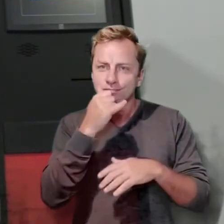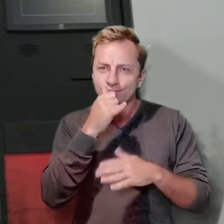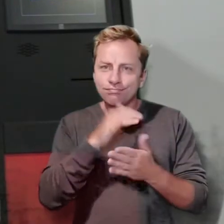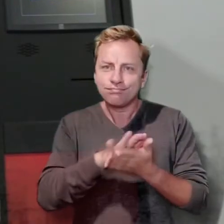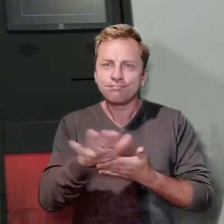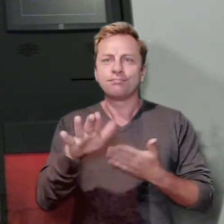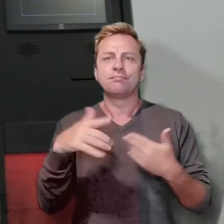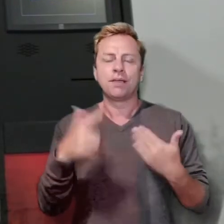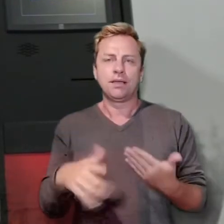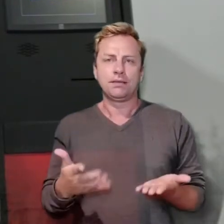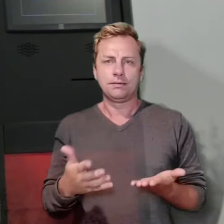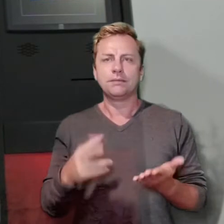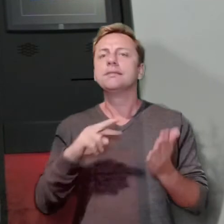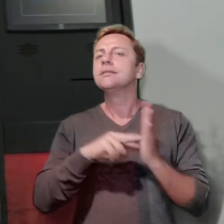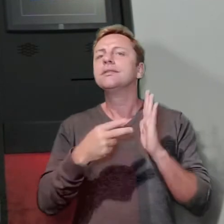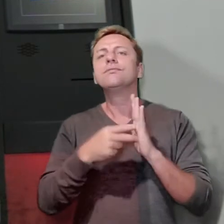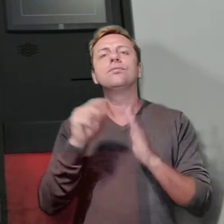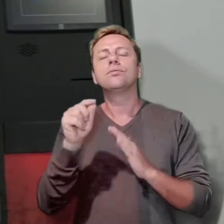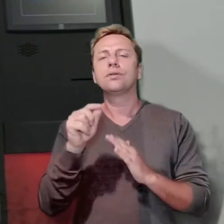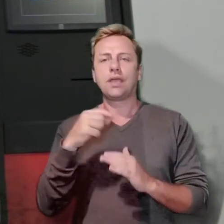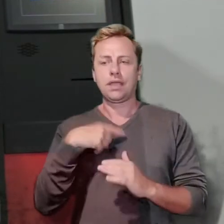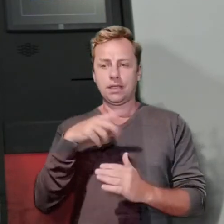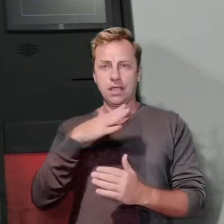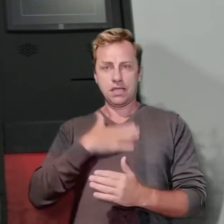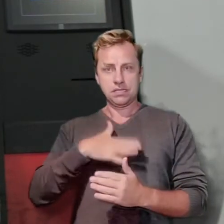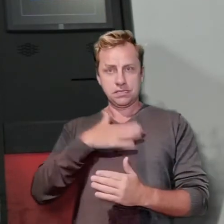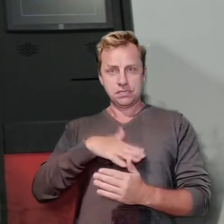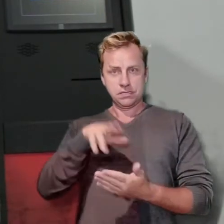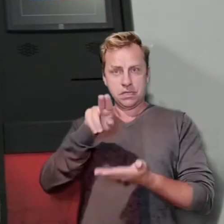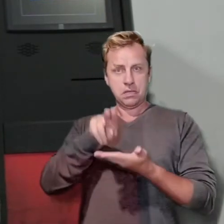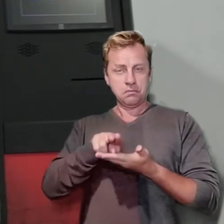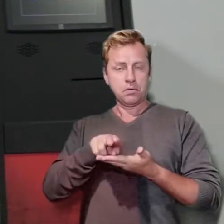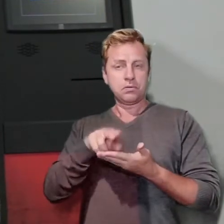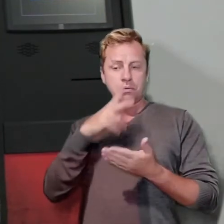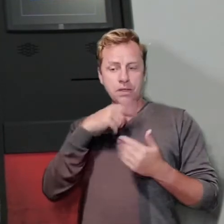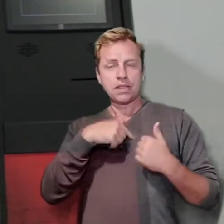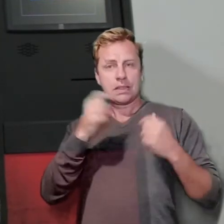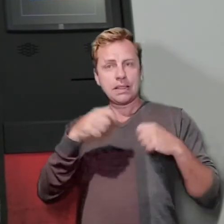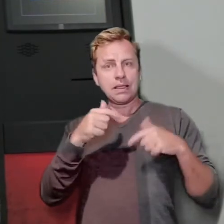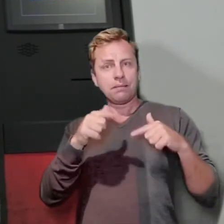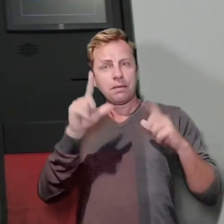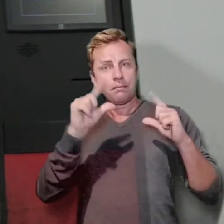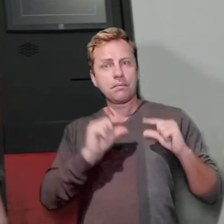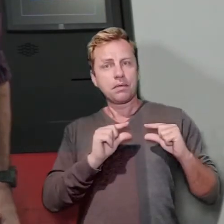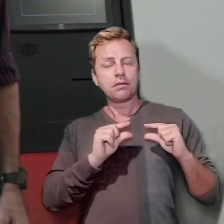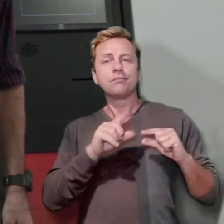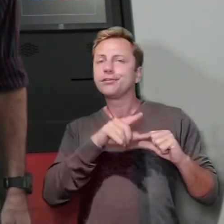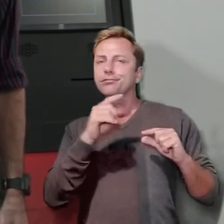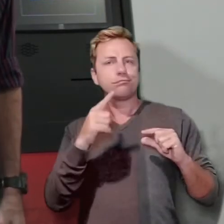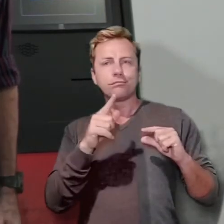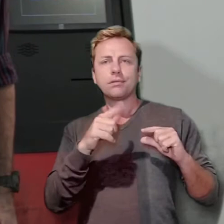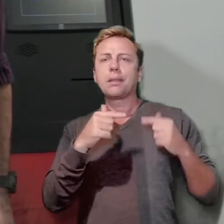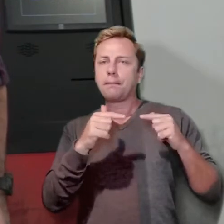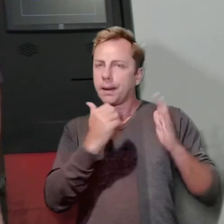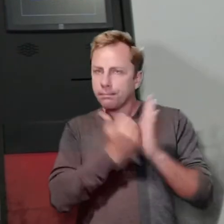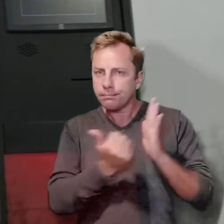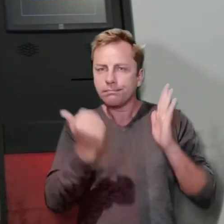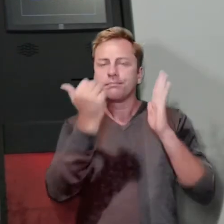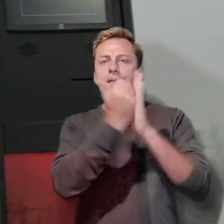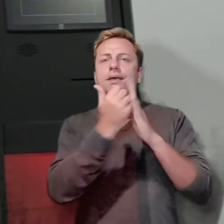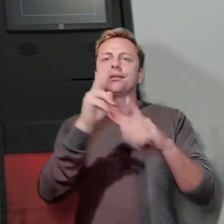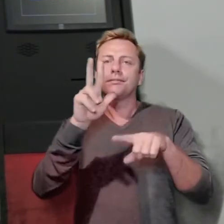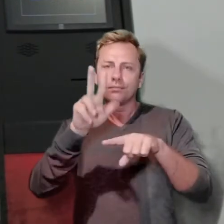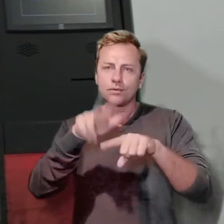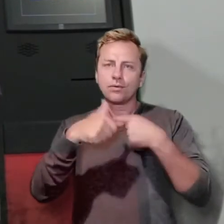mais. E isso significa que numa situação de repouso, quando ele poderia trabalhar menos, ele já está trabalhando mais